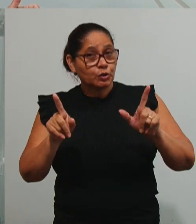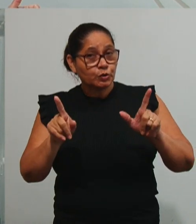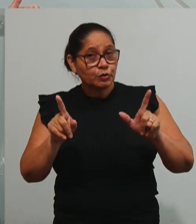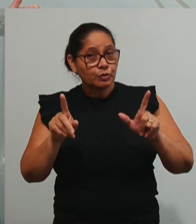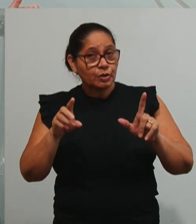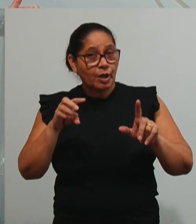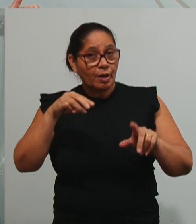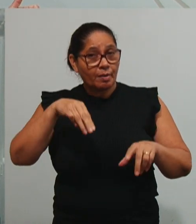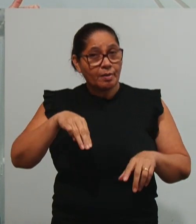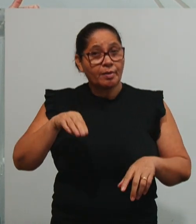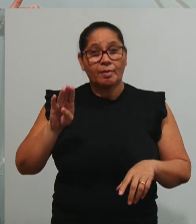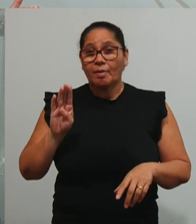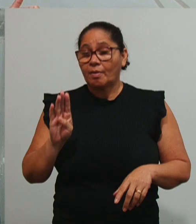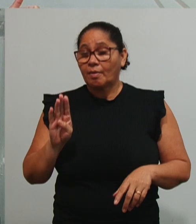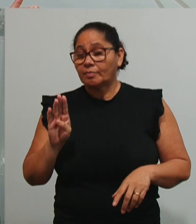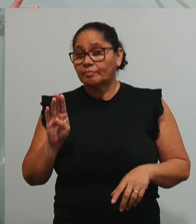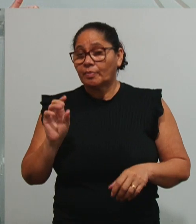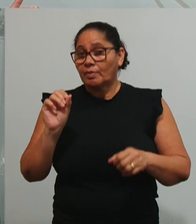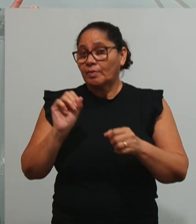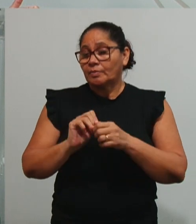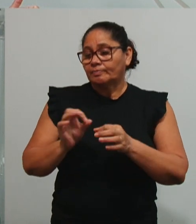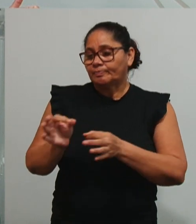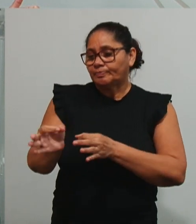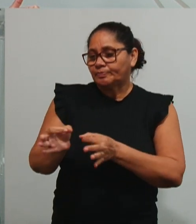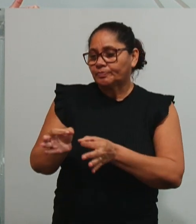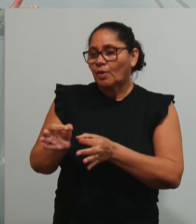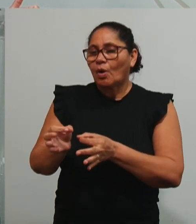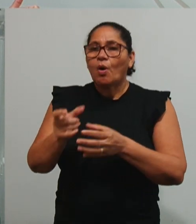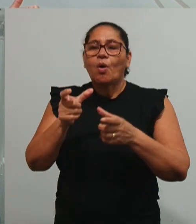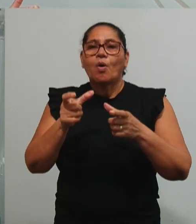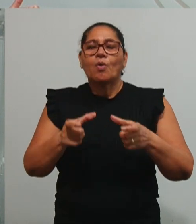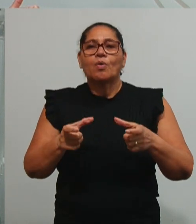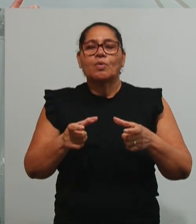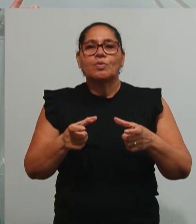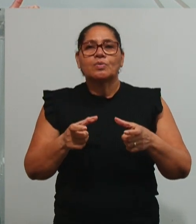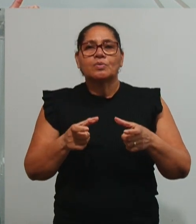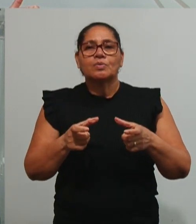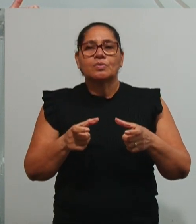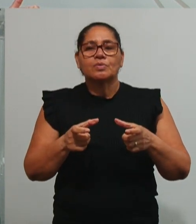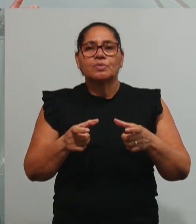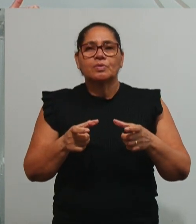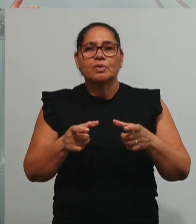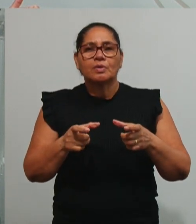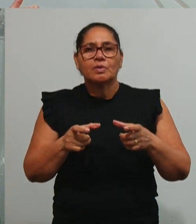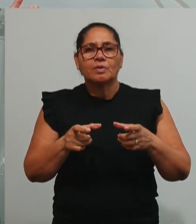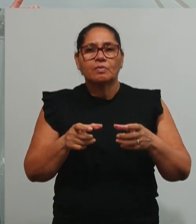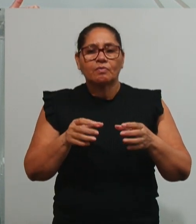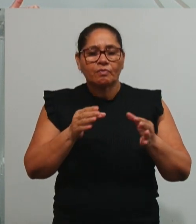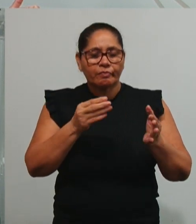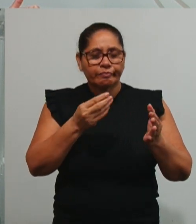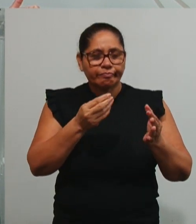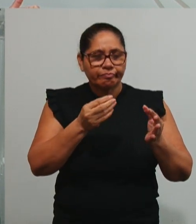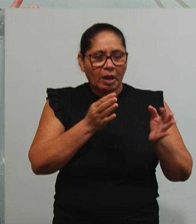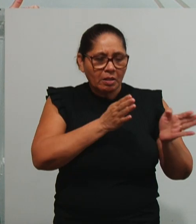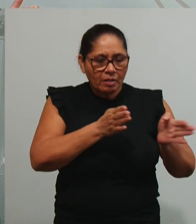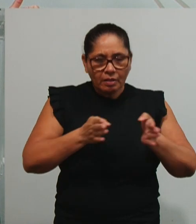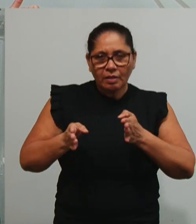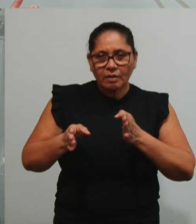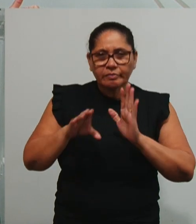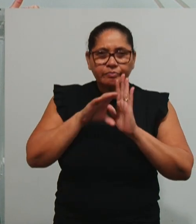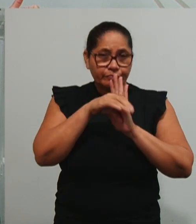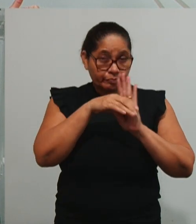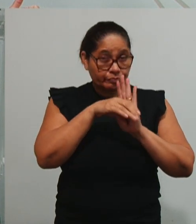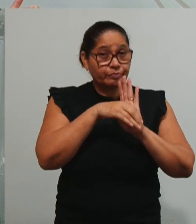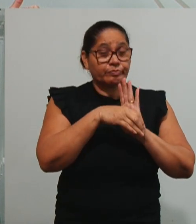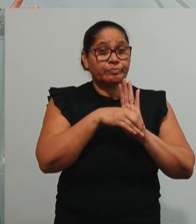fez em relação ao conceito de planejamento, aonde ele foi desmistificando algumas ideias, né, conceituais